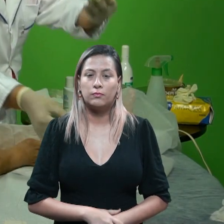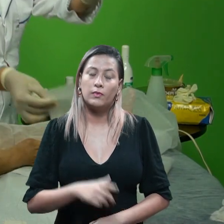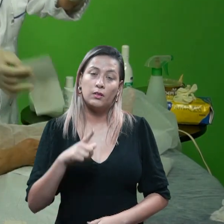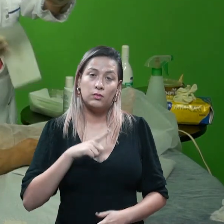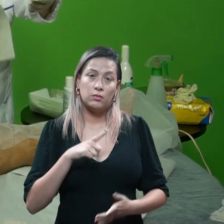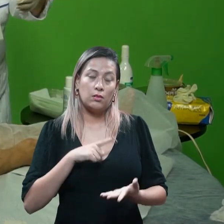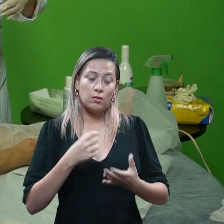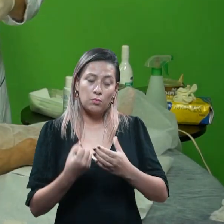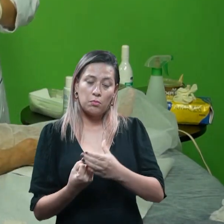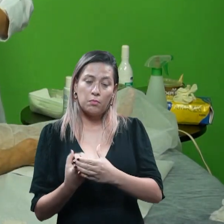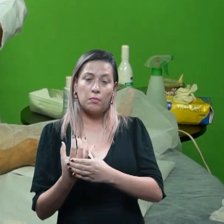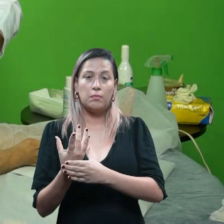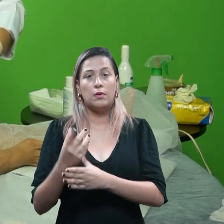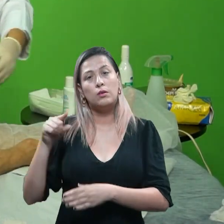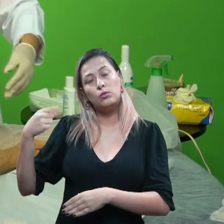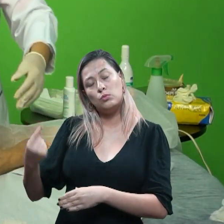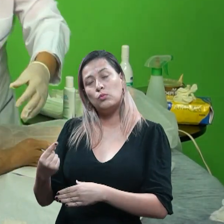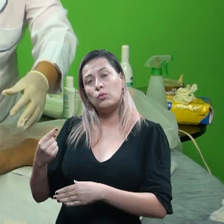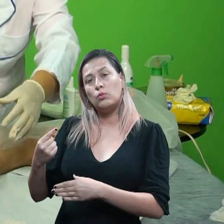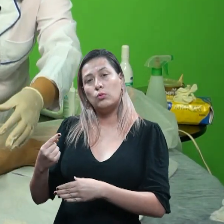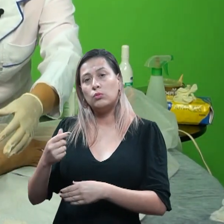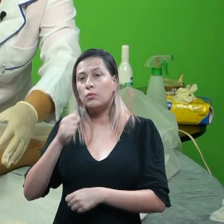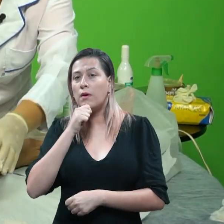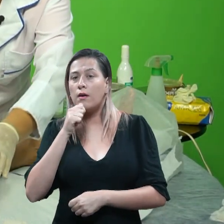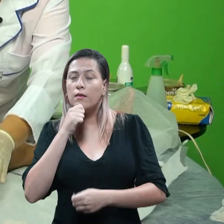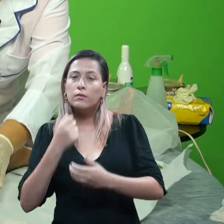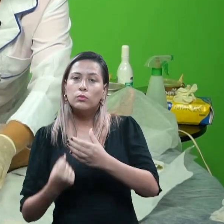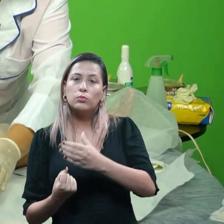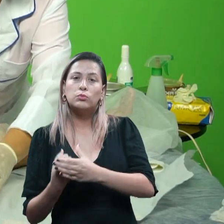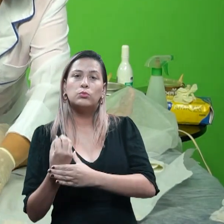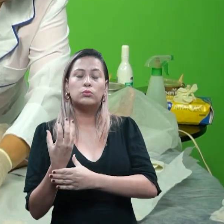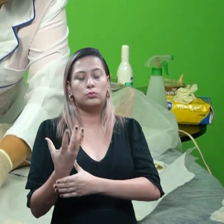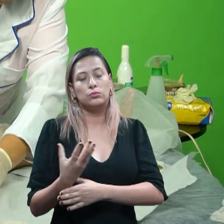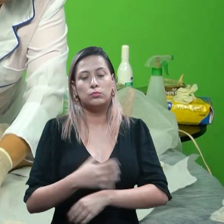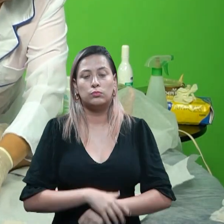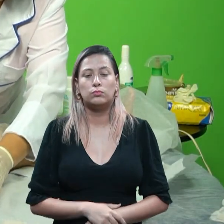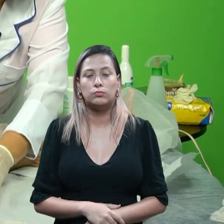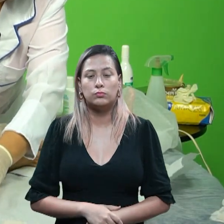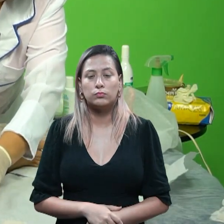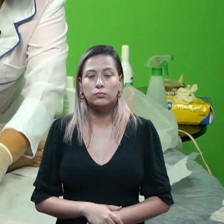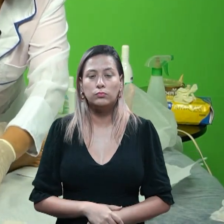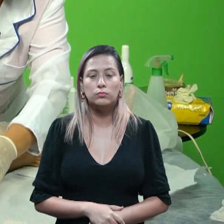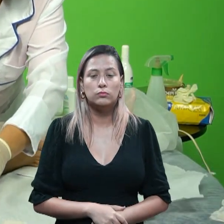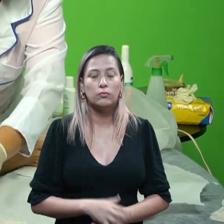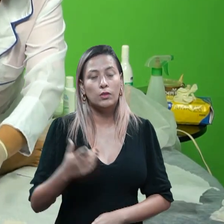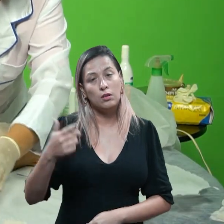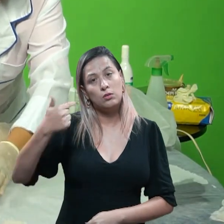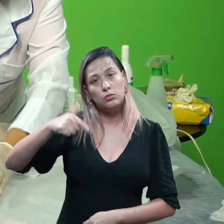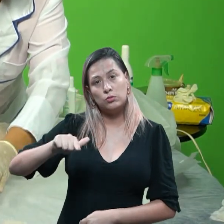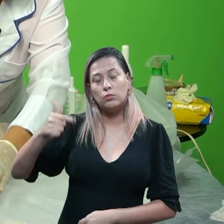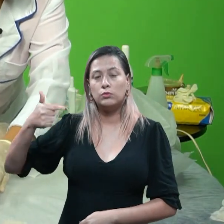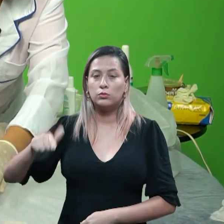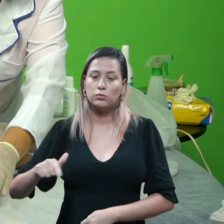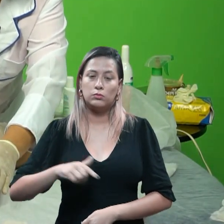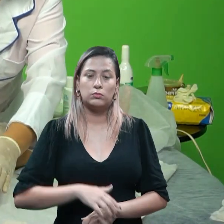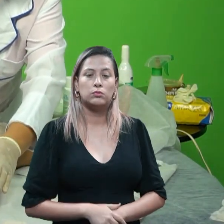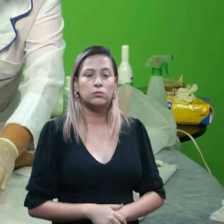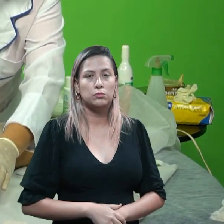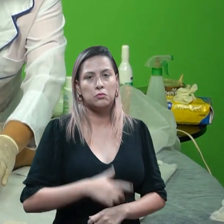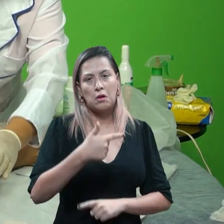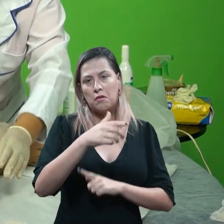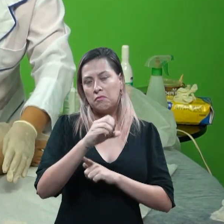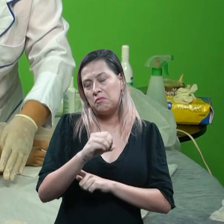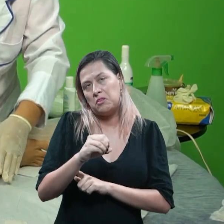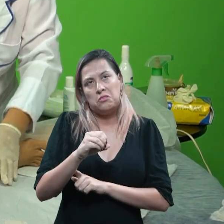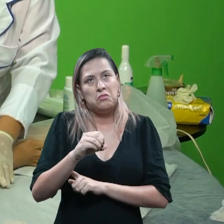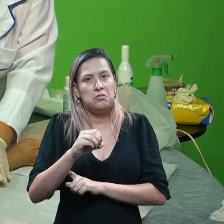já tem um outro lá se formando antes, certo? Uma depilação, ela vai ser repetida a cada 20 a